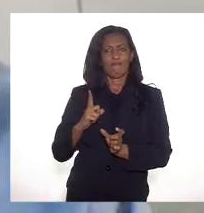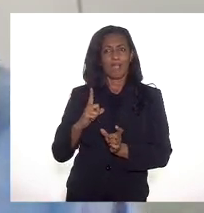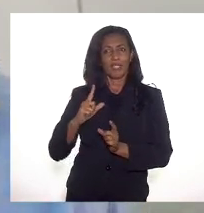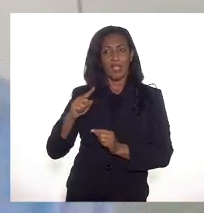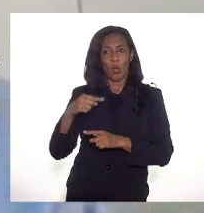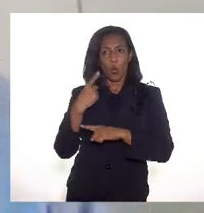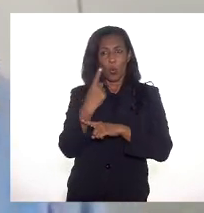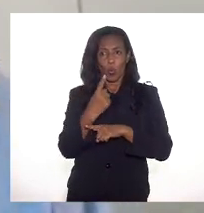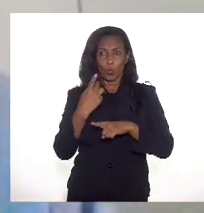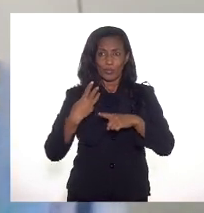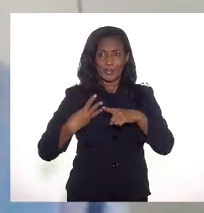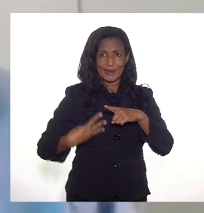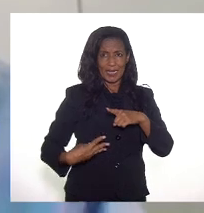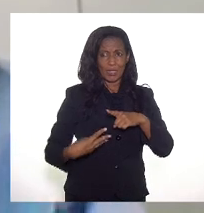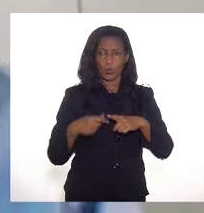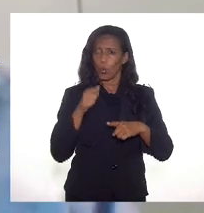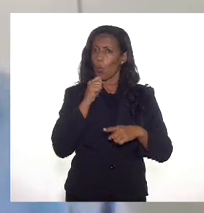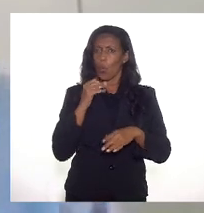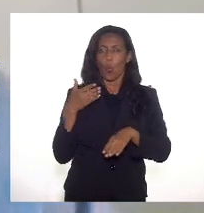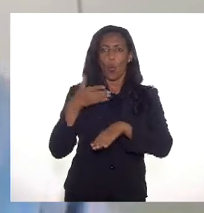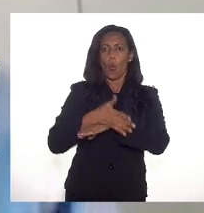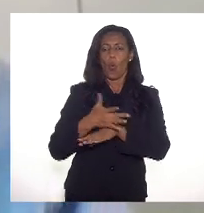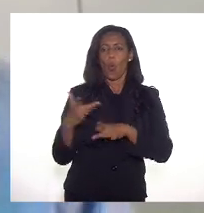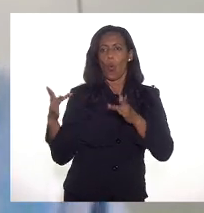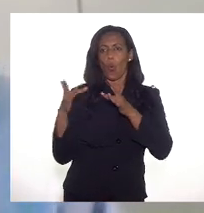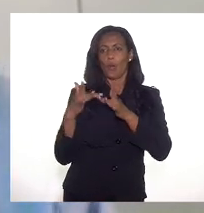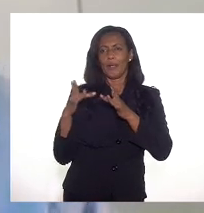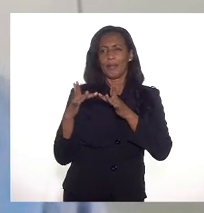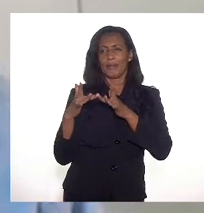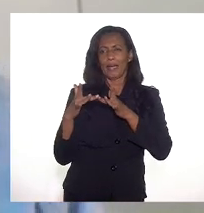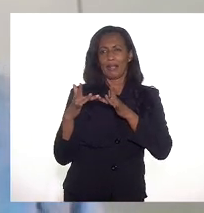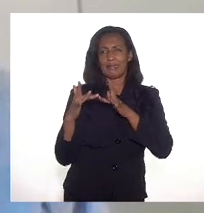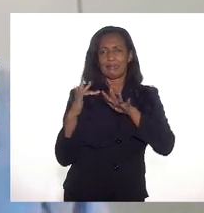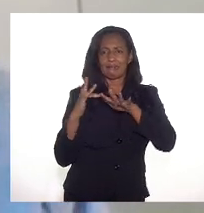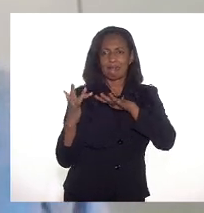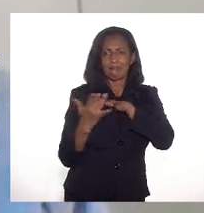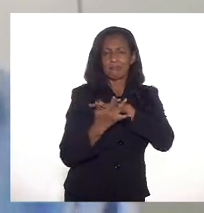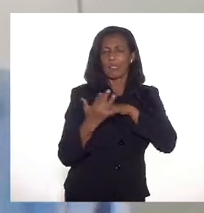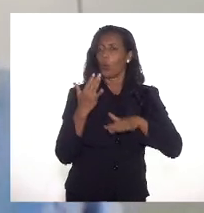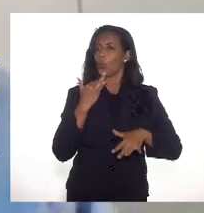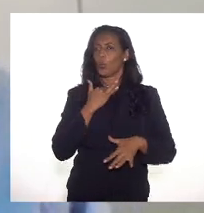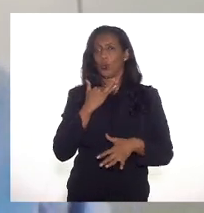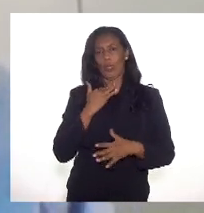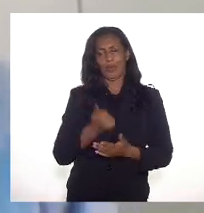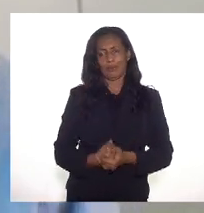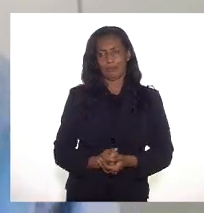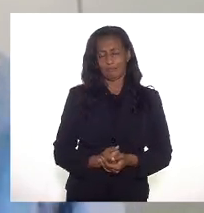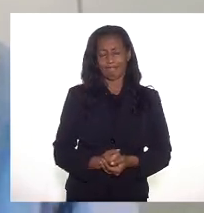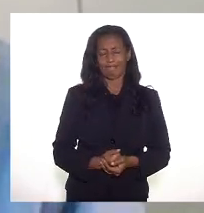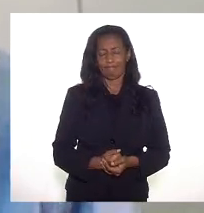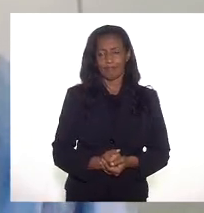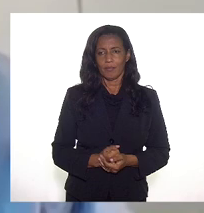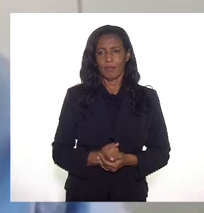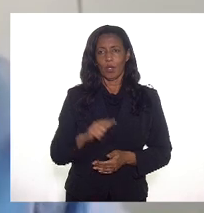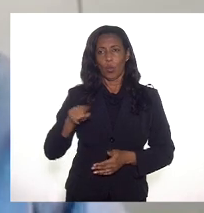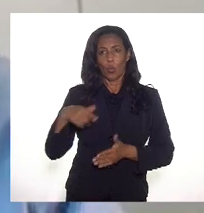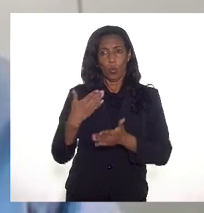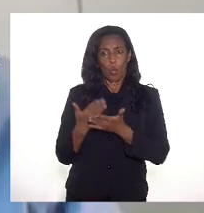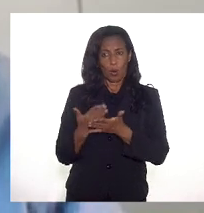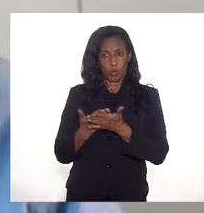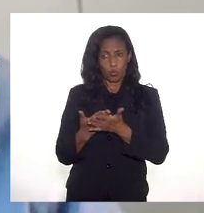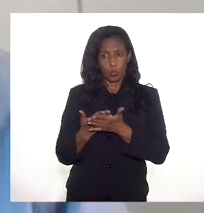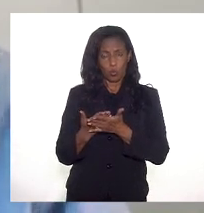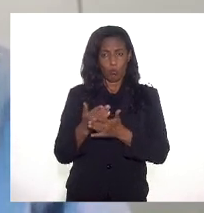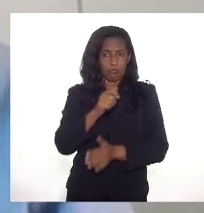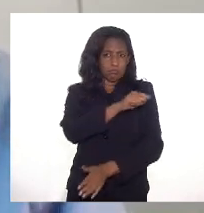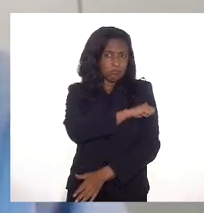dos estudantes da rede que não conseguem se conectar ao ensino remoto. O próprio link patrocinado, o estudante, para conseguir ter